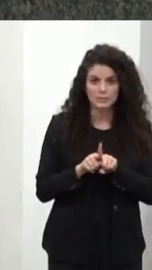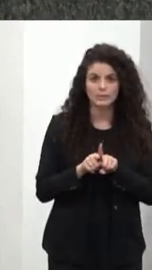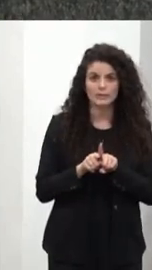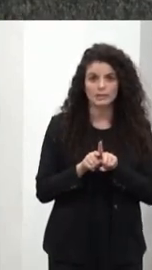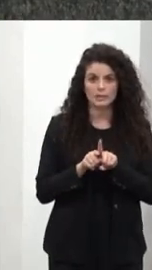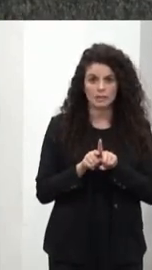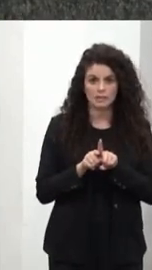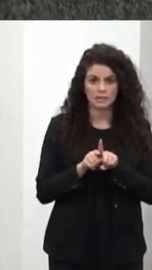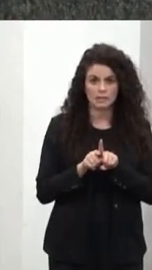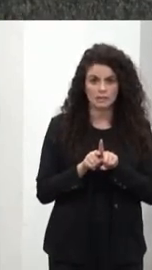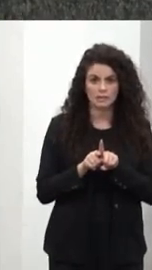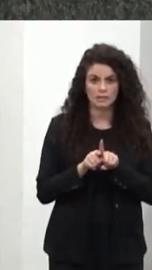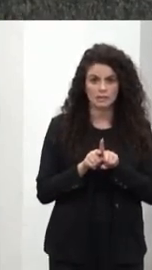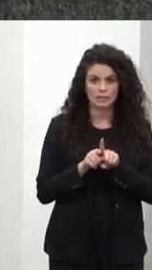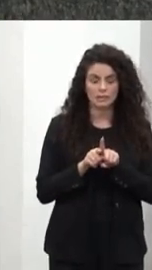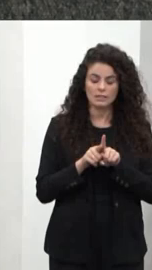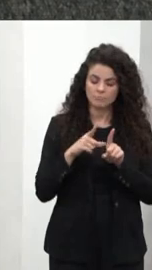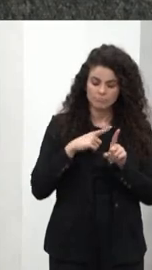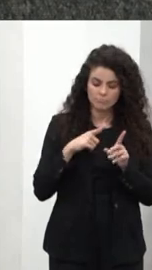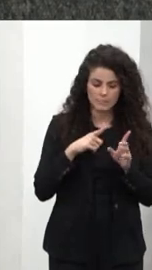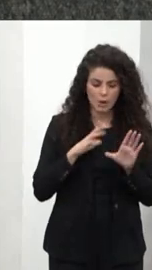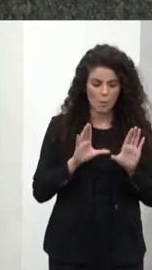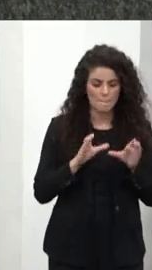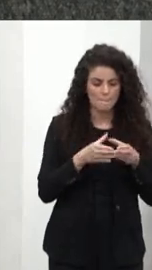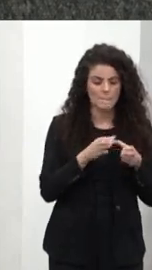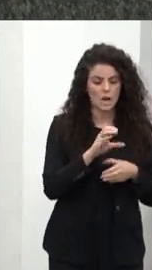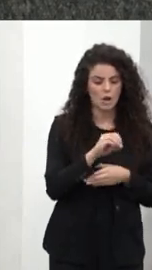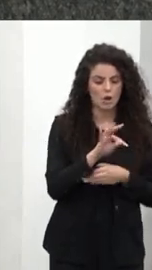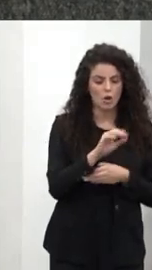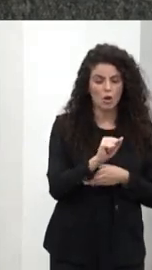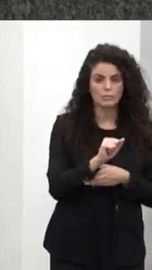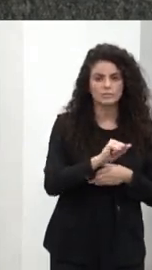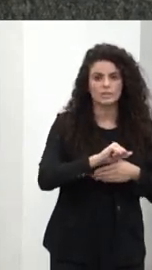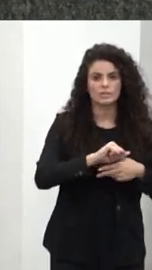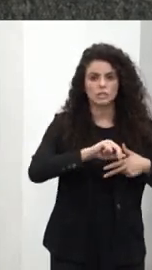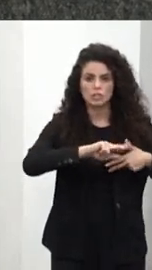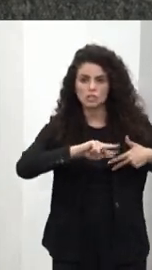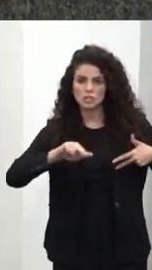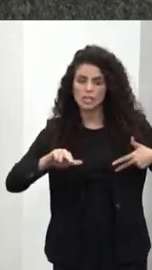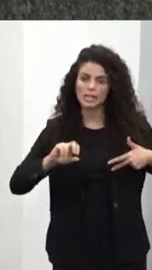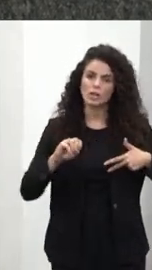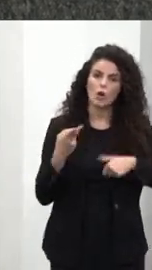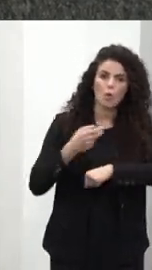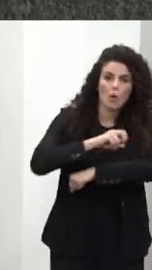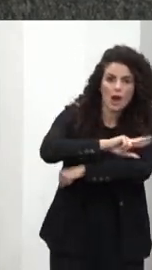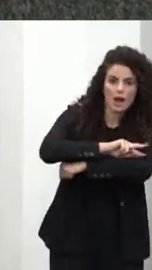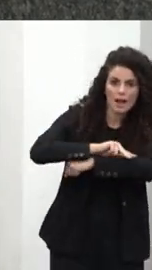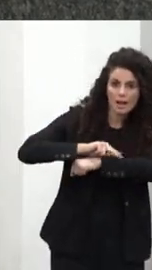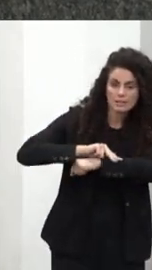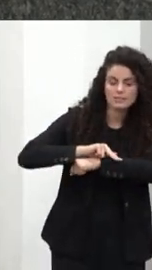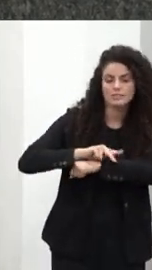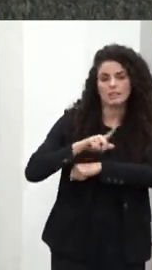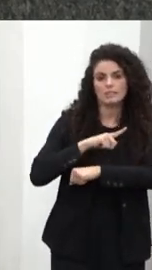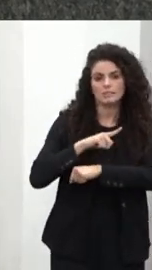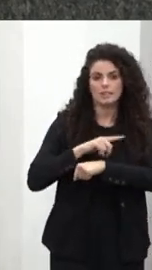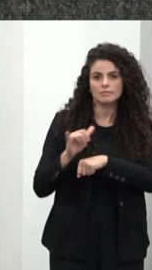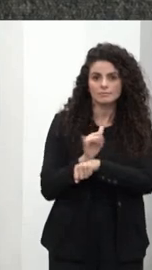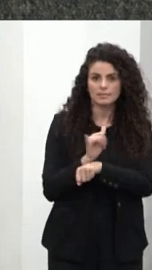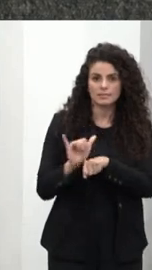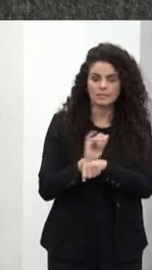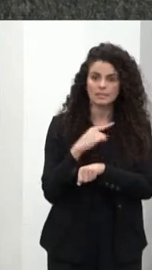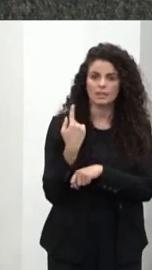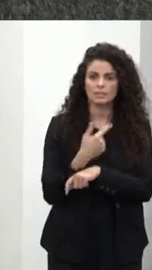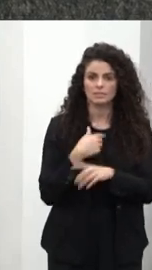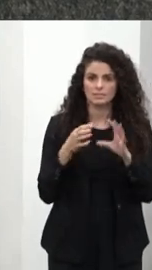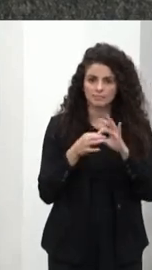né você vai ter questões raciais de gênero enfim tem todo uma técnica para fazer isso também a gente vai estar super à